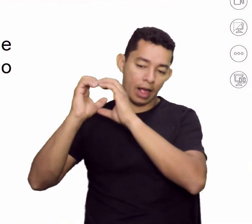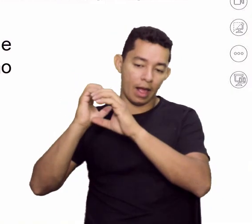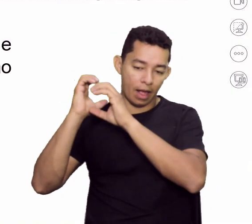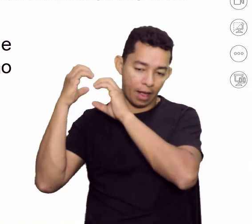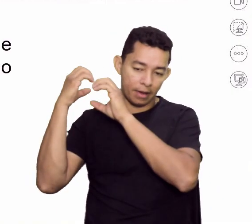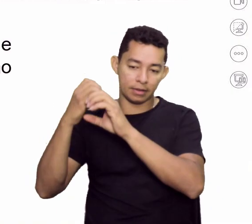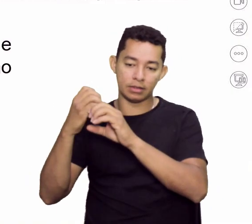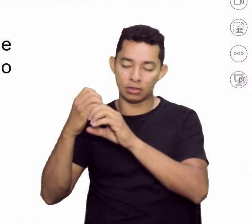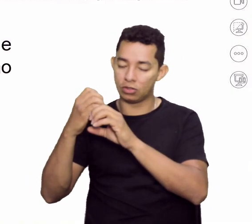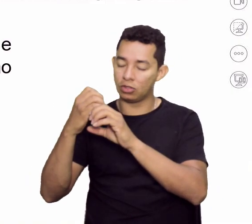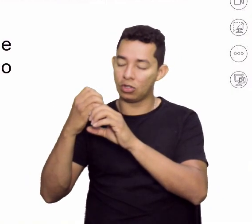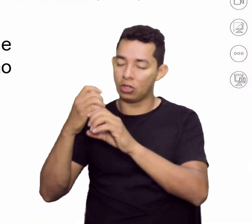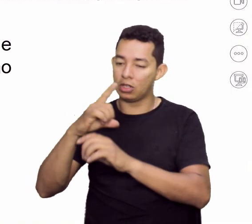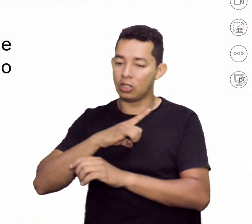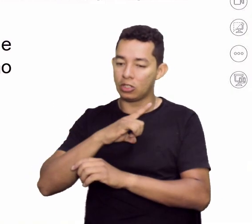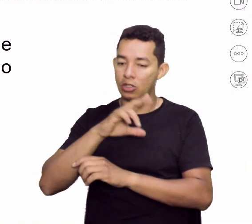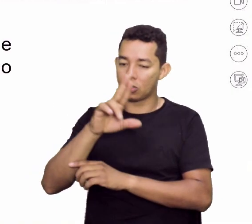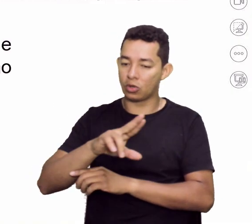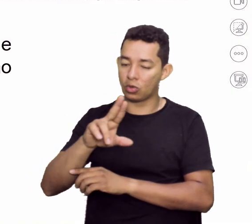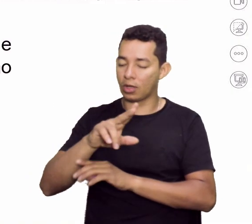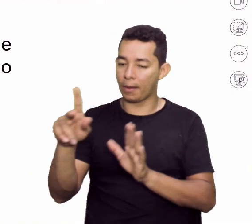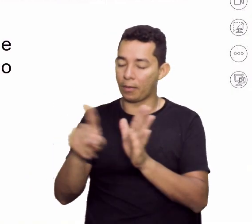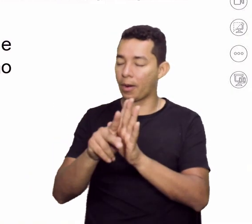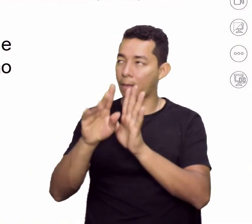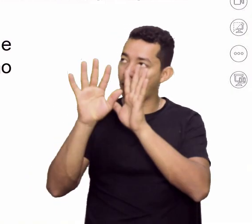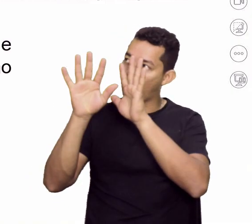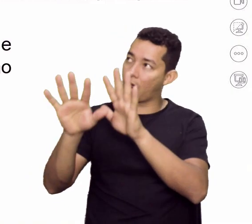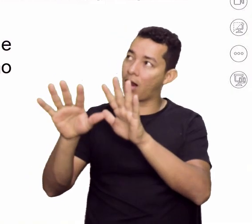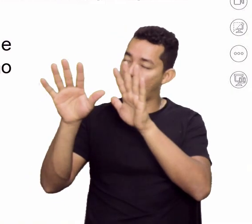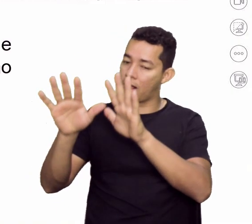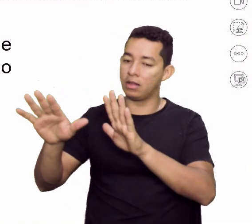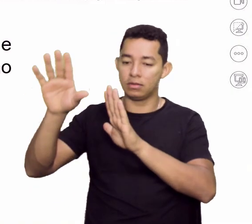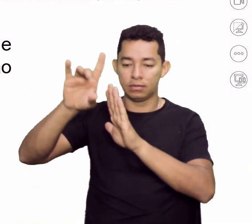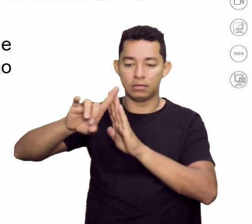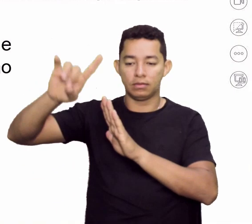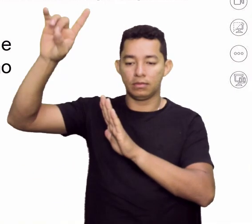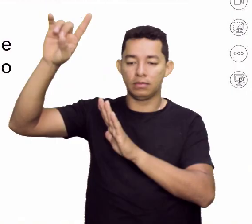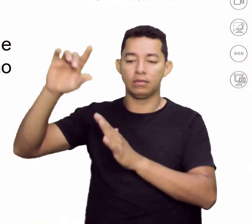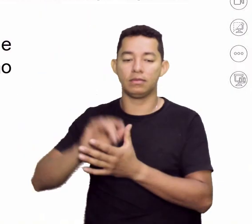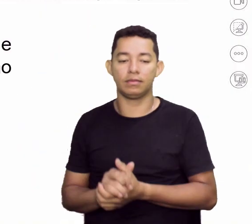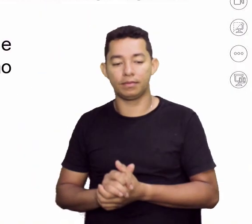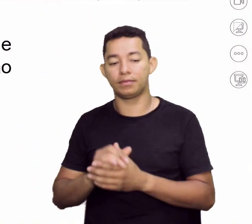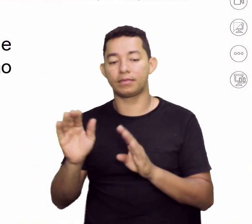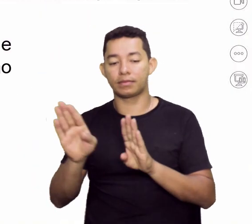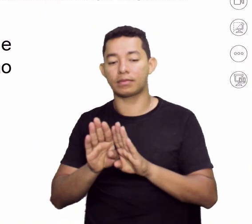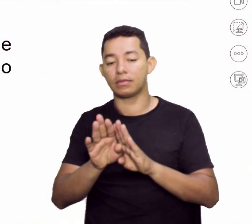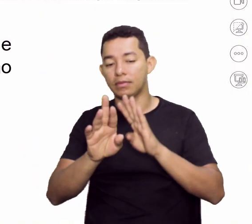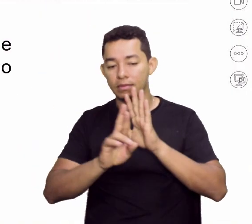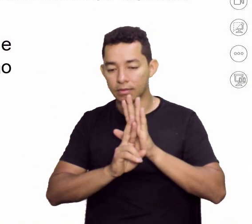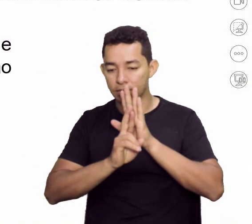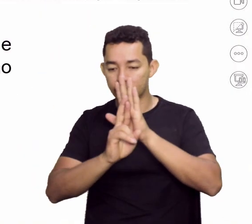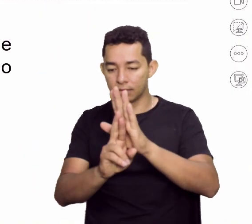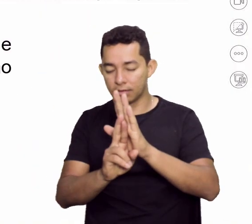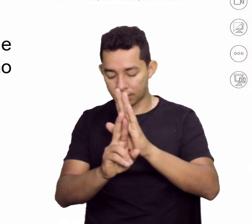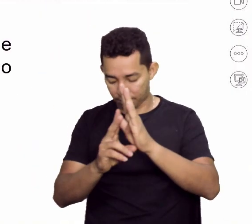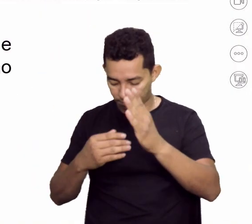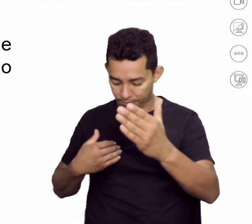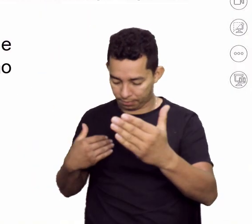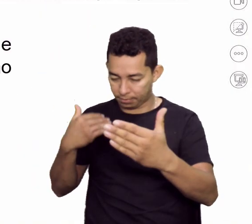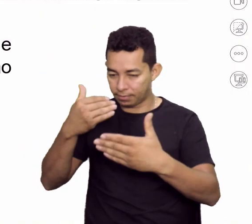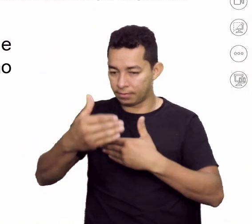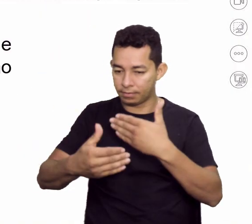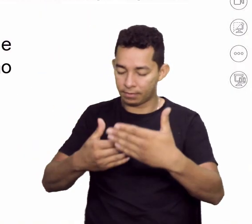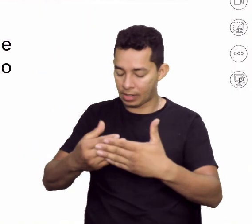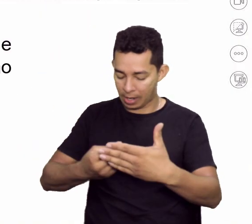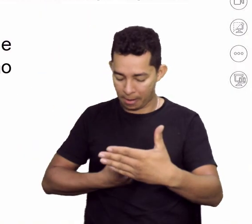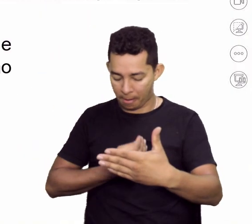de adoração aos deuses e uma representação da passagem para a vida após a